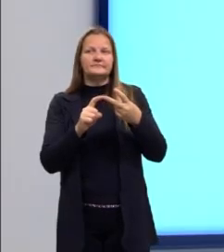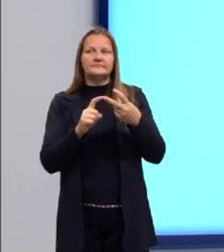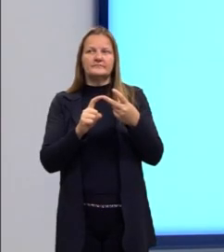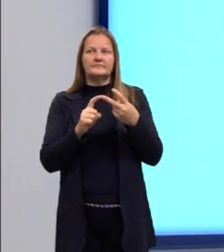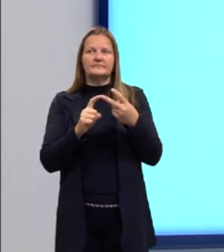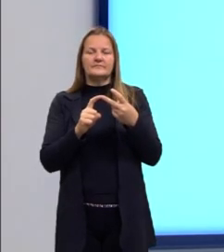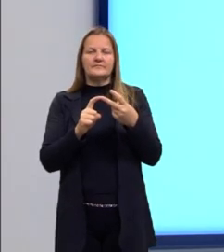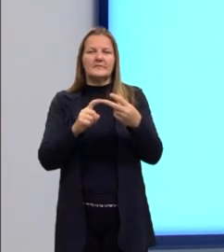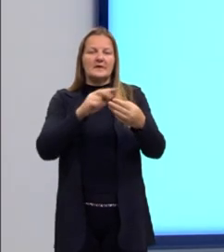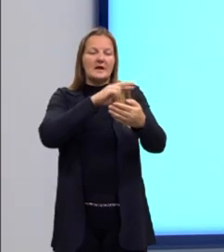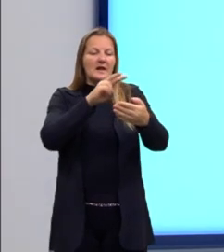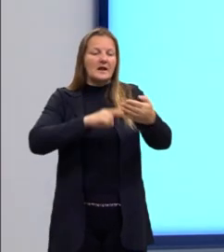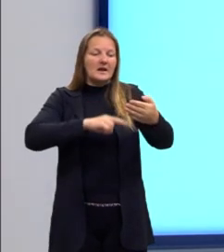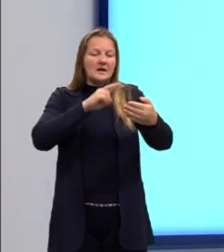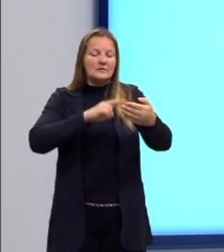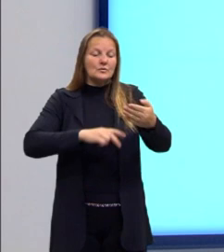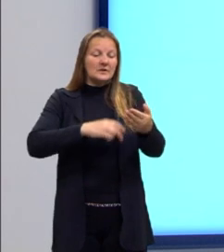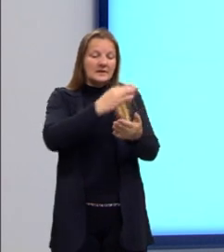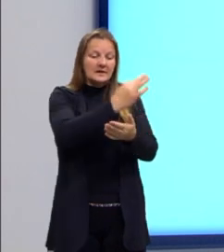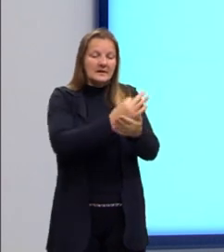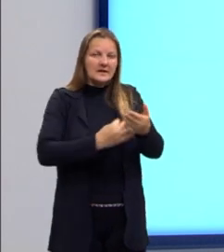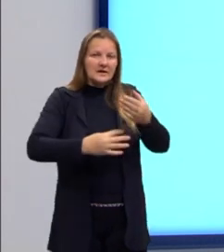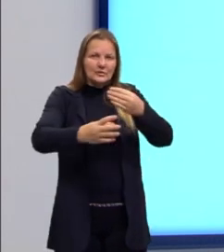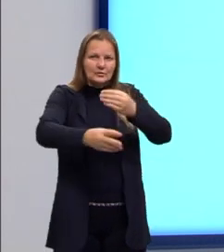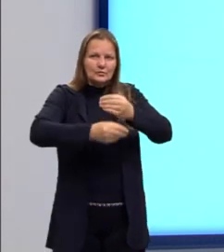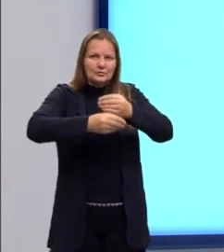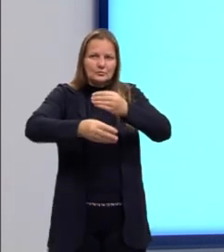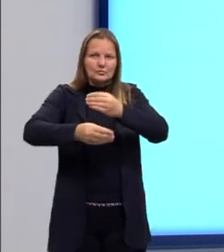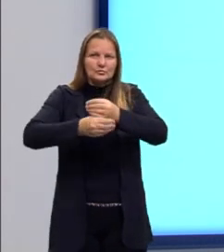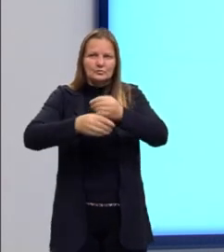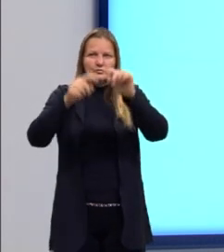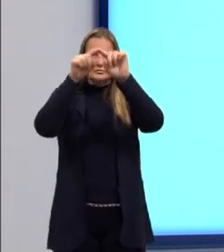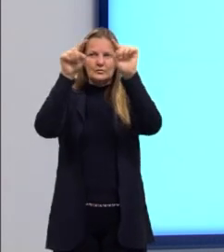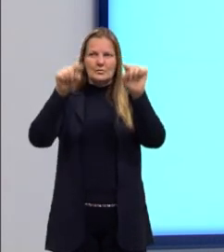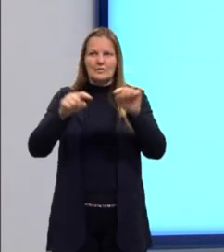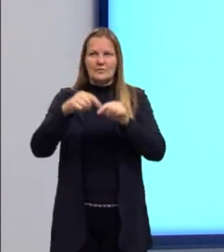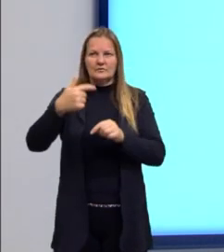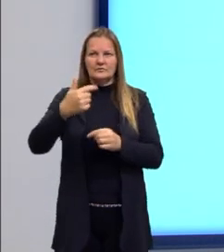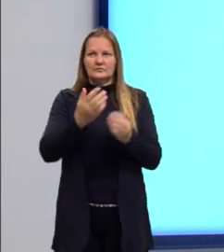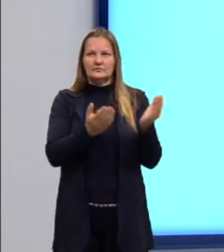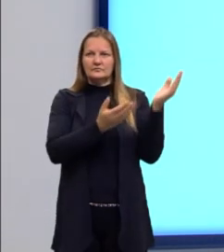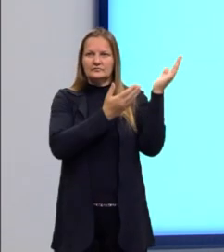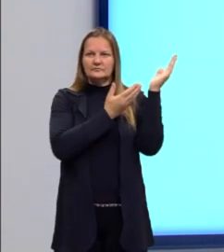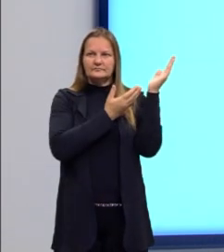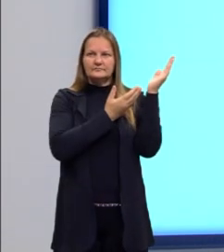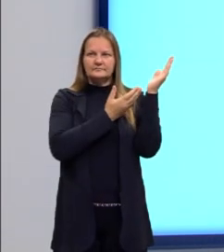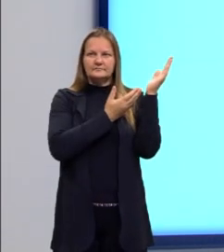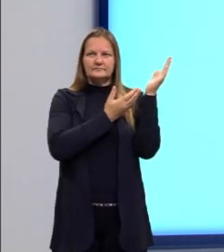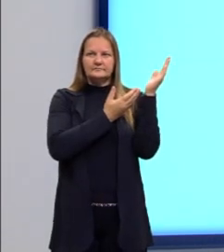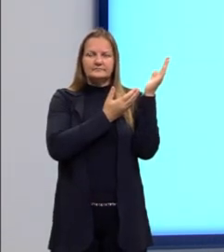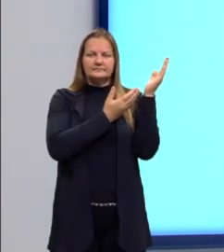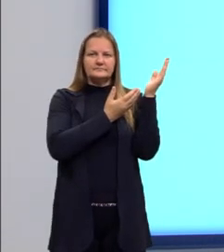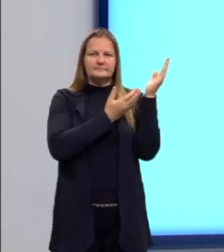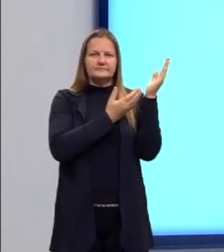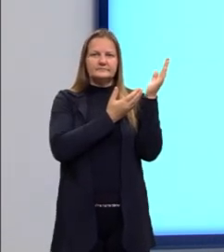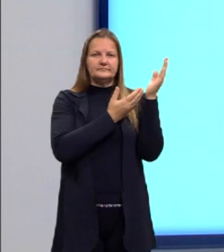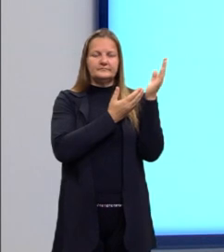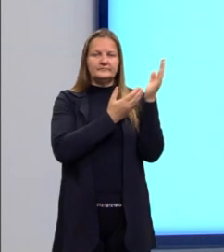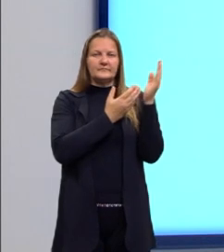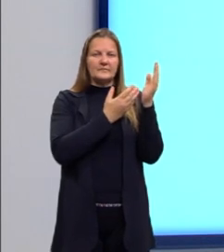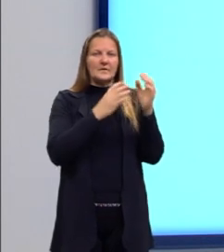leitura dos textos de apoio no segundo quadradinho então é a leitura da frase do tema mas